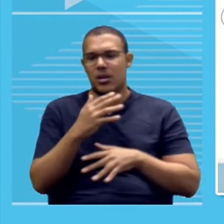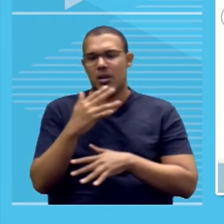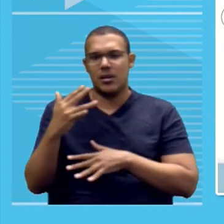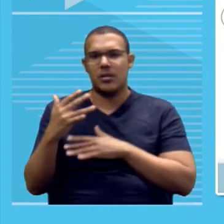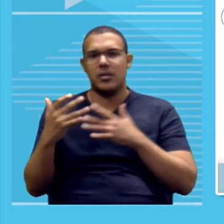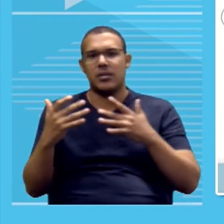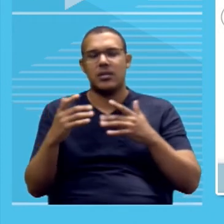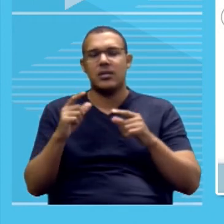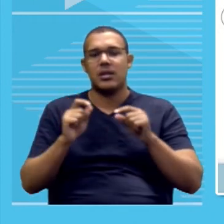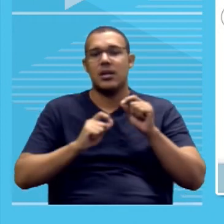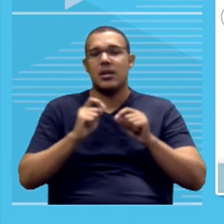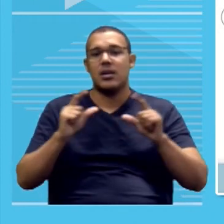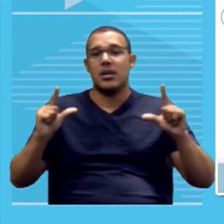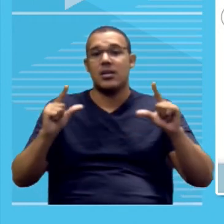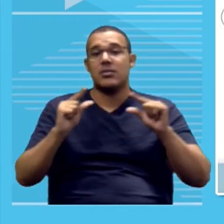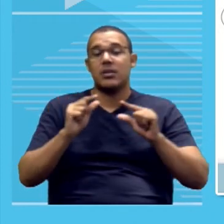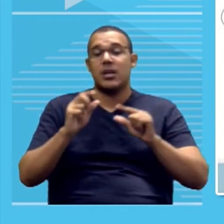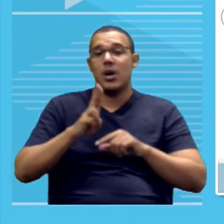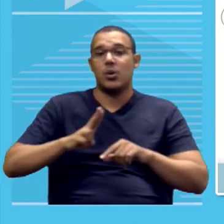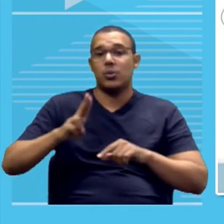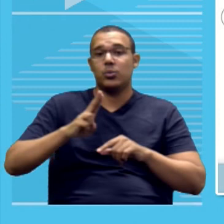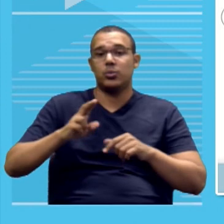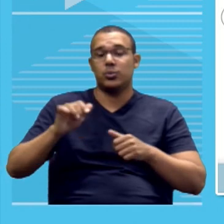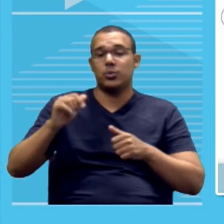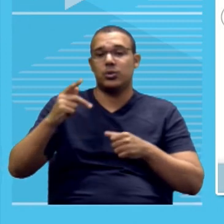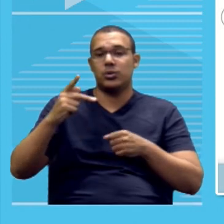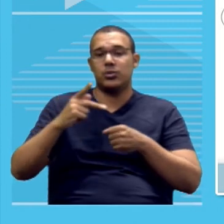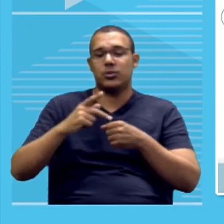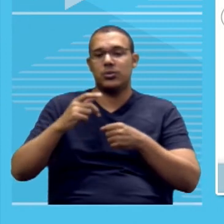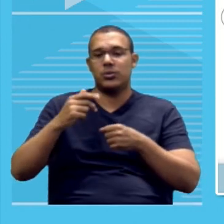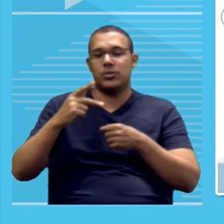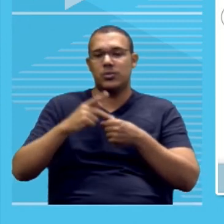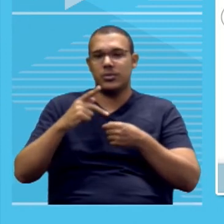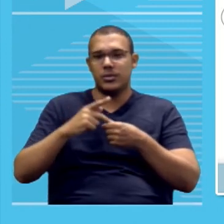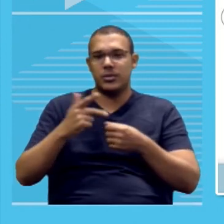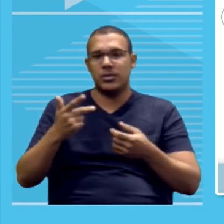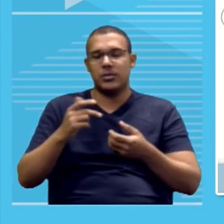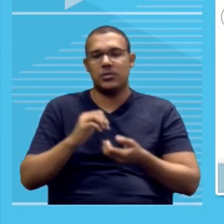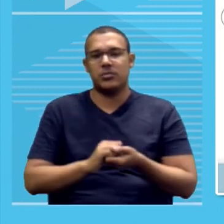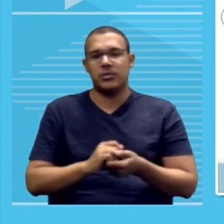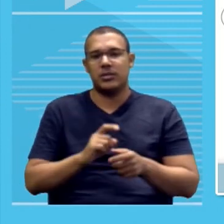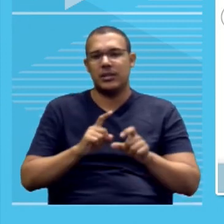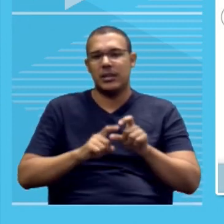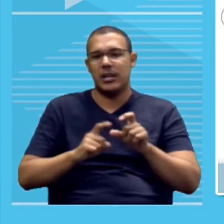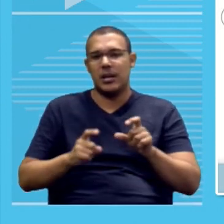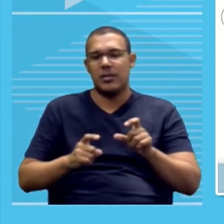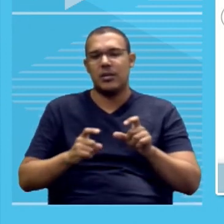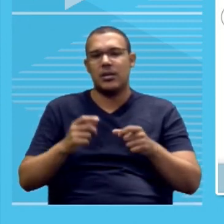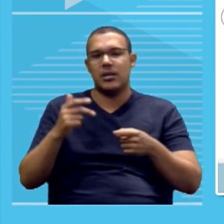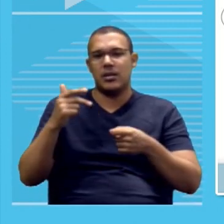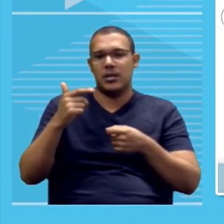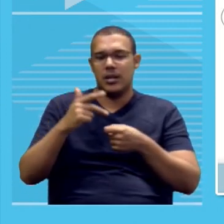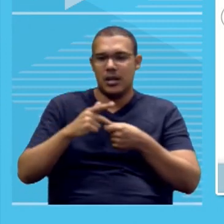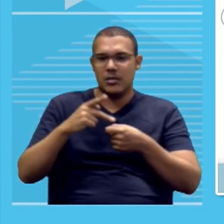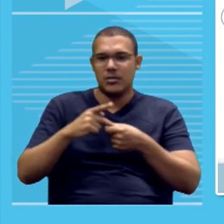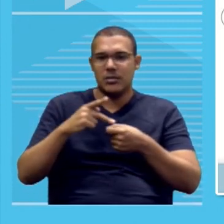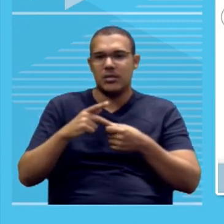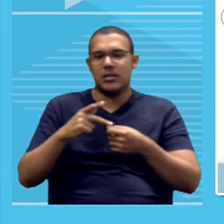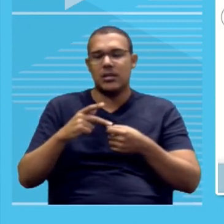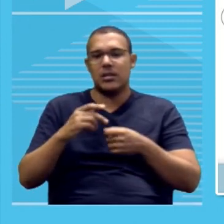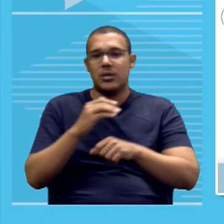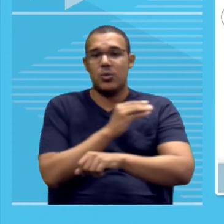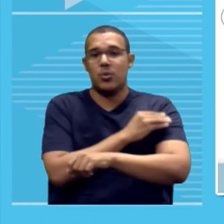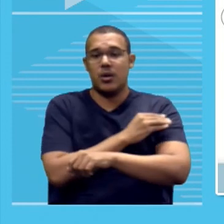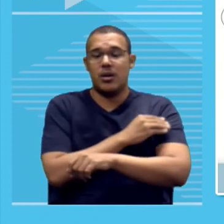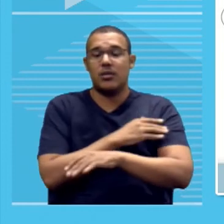quer diminuir o consumo de combustíveis fósseis, então a gente quer tirar a dependência da gasolina, do álcool, do diesel. Então, a